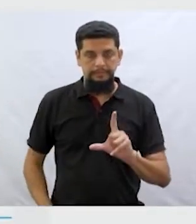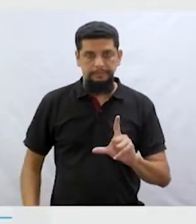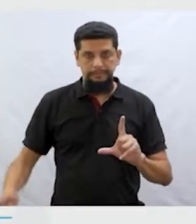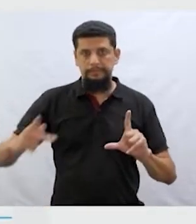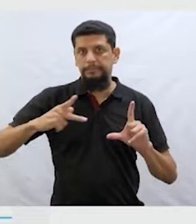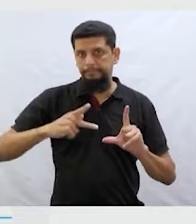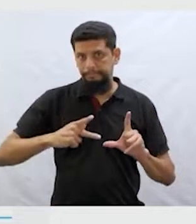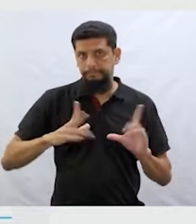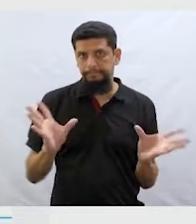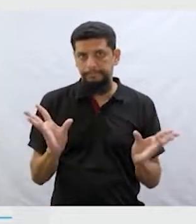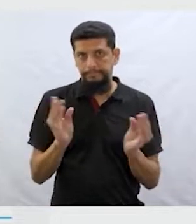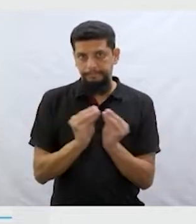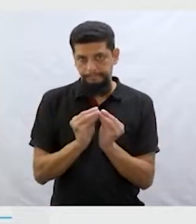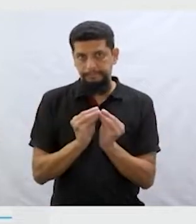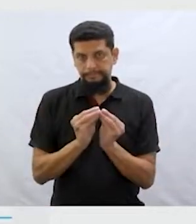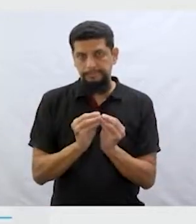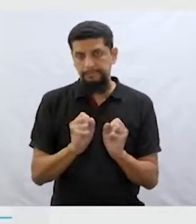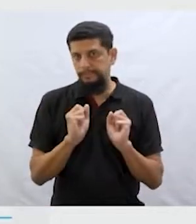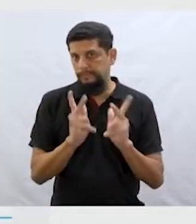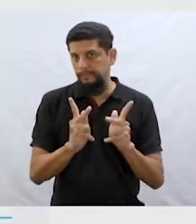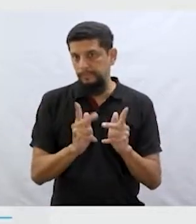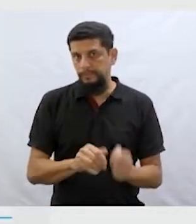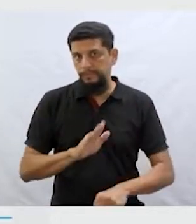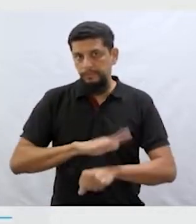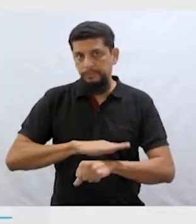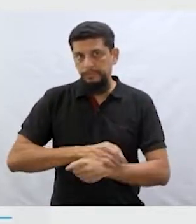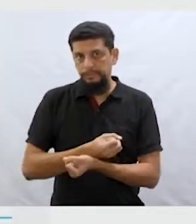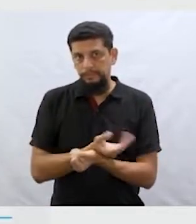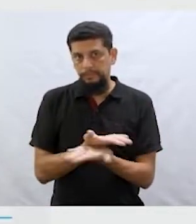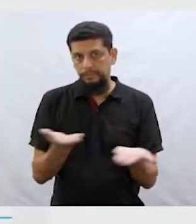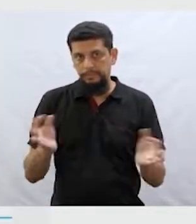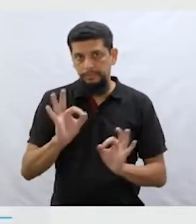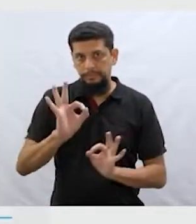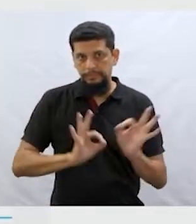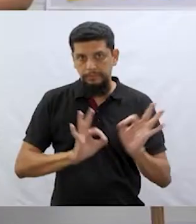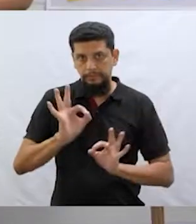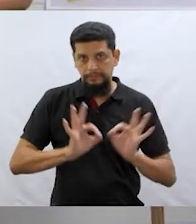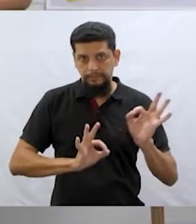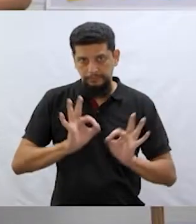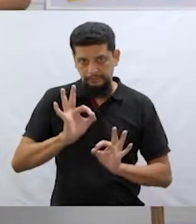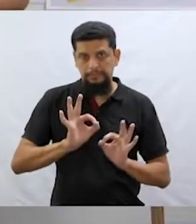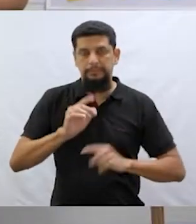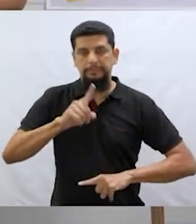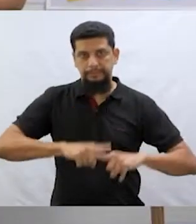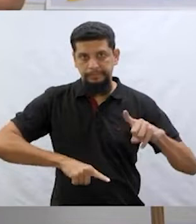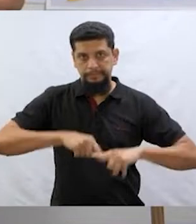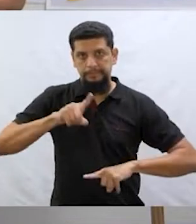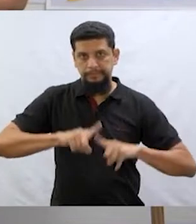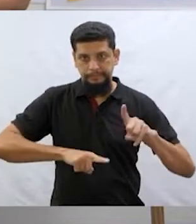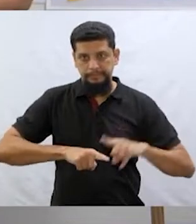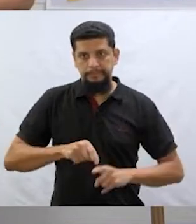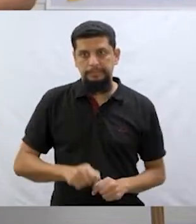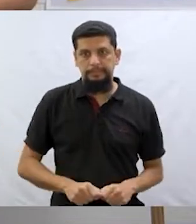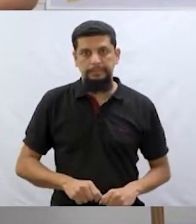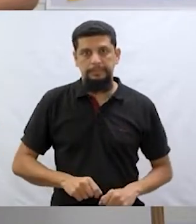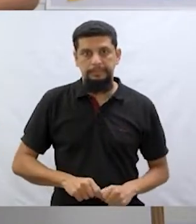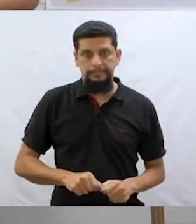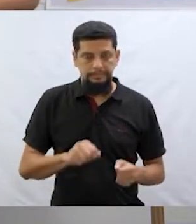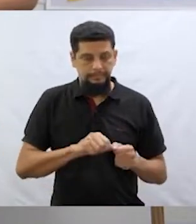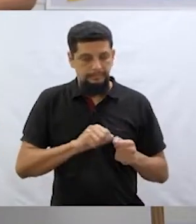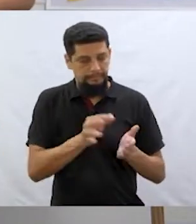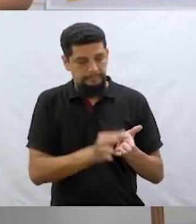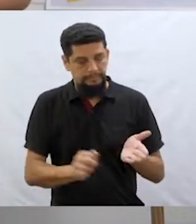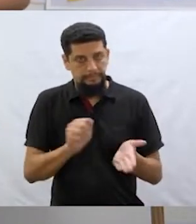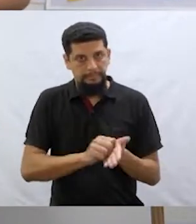letra LP, de língua portuguesa. Nós vamos dar uns minutinhos para vocês lá organizar o material, fazer